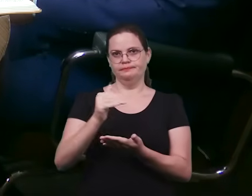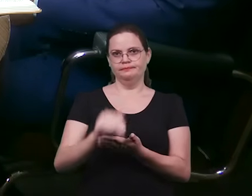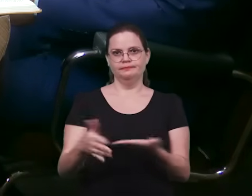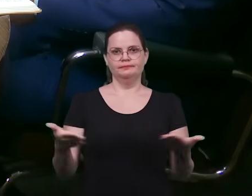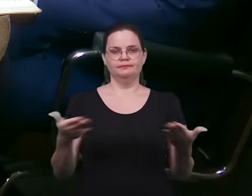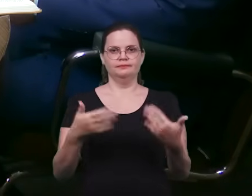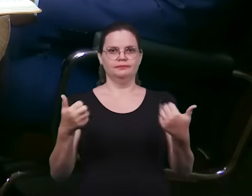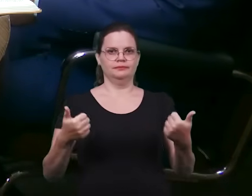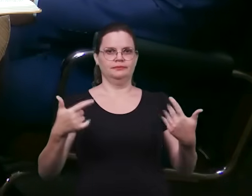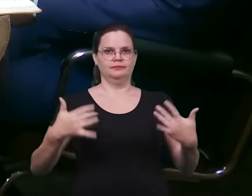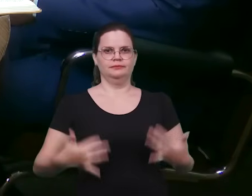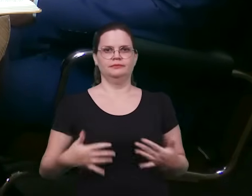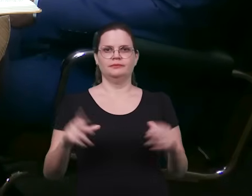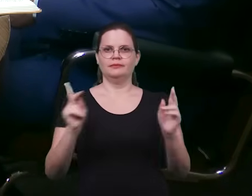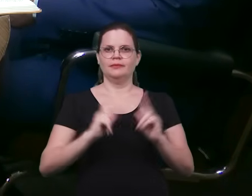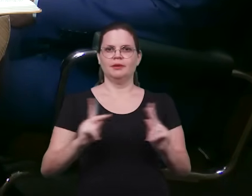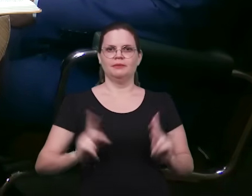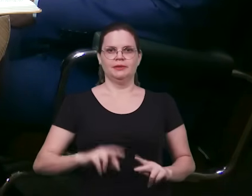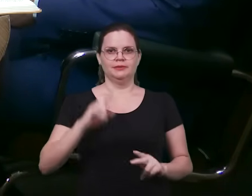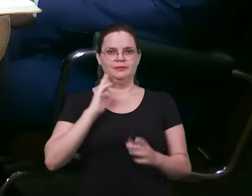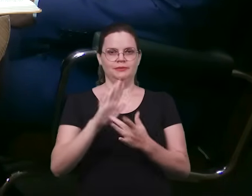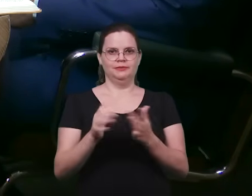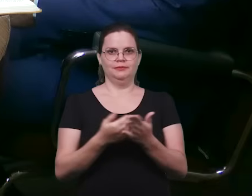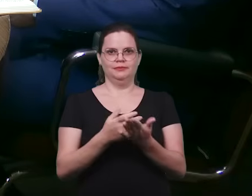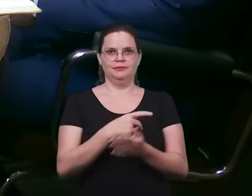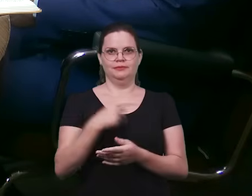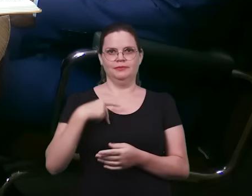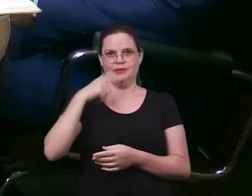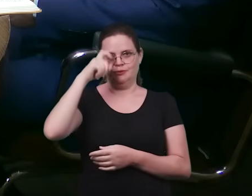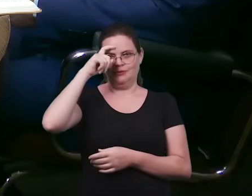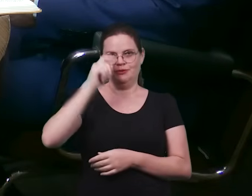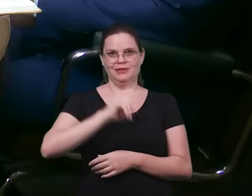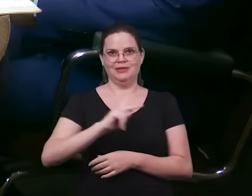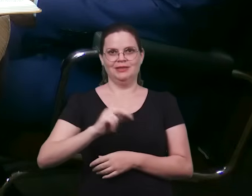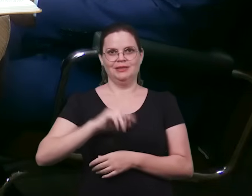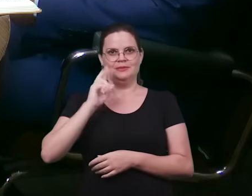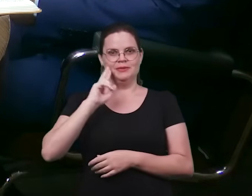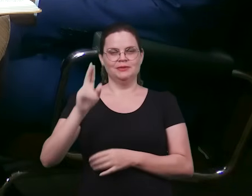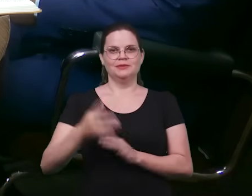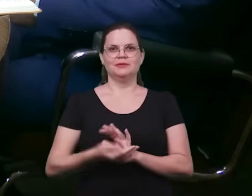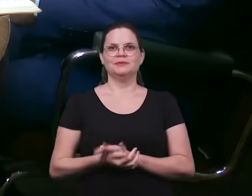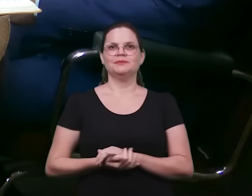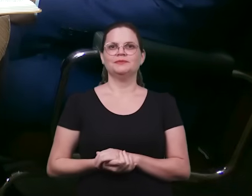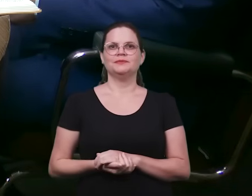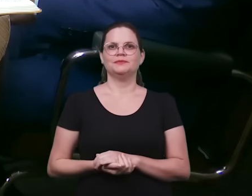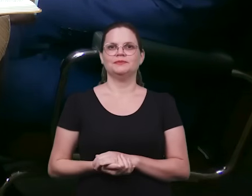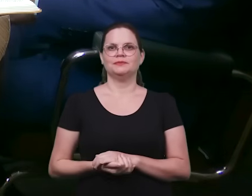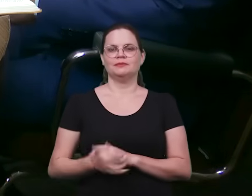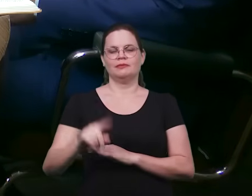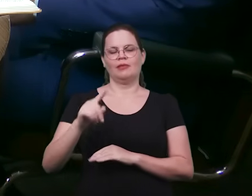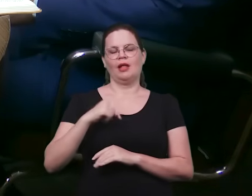primeiros capítulos. Pai do Senhor, pastor Diniz. Pai do Senhor. É interessante que